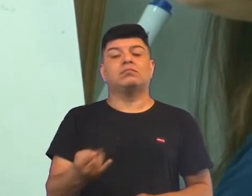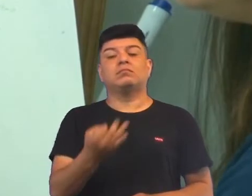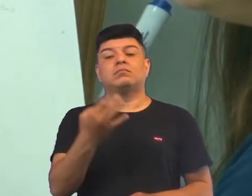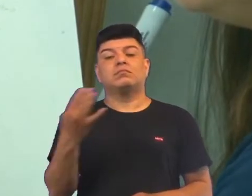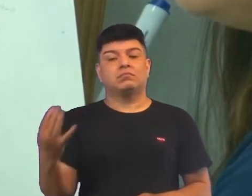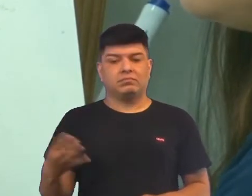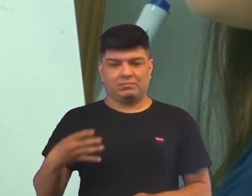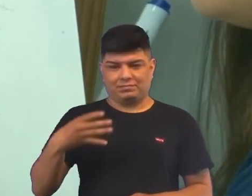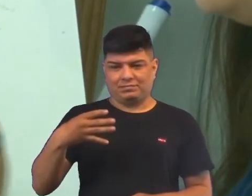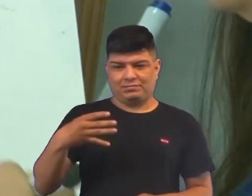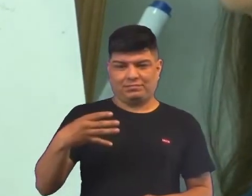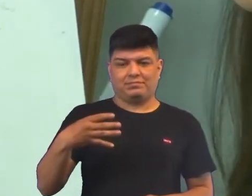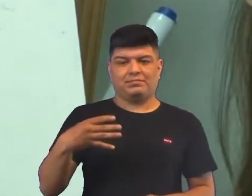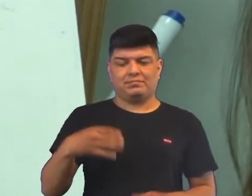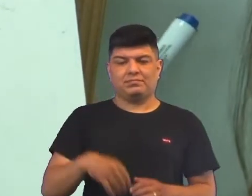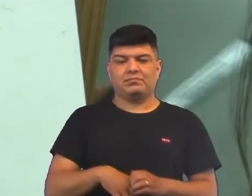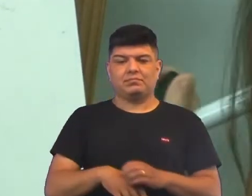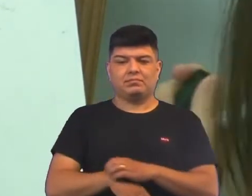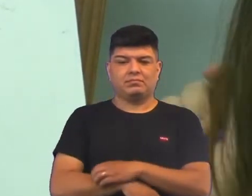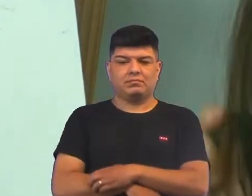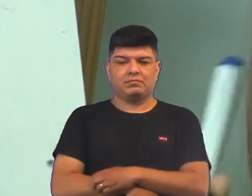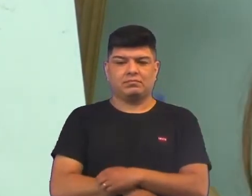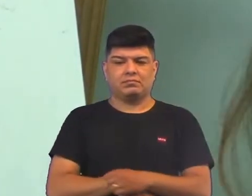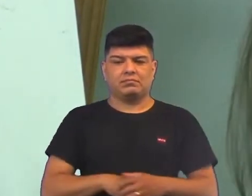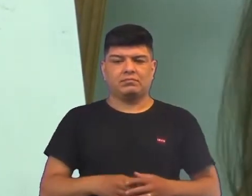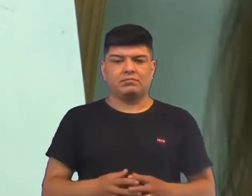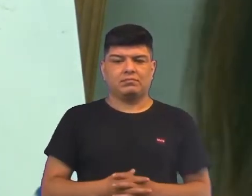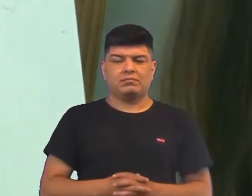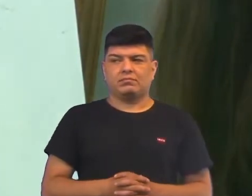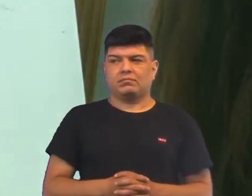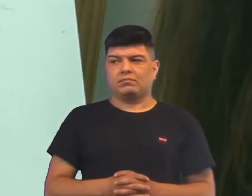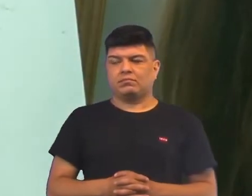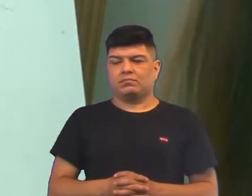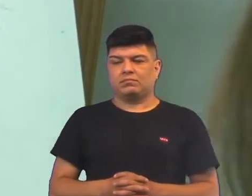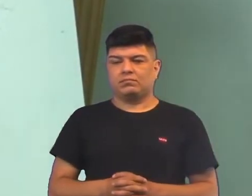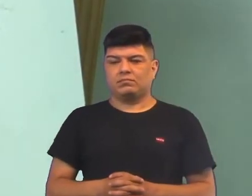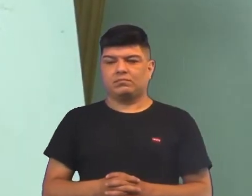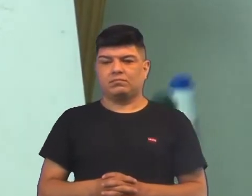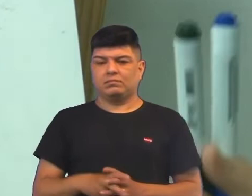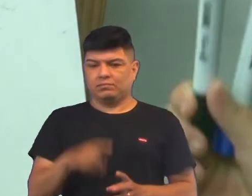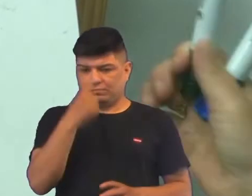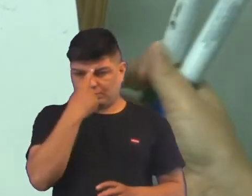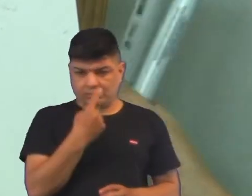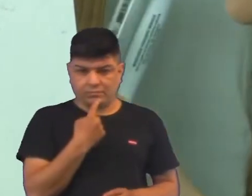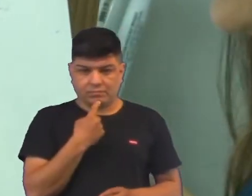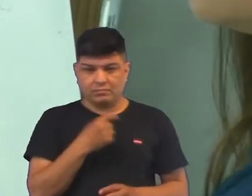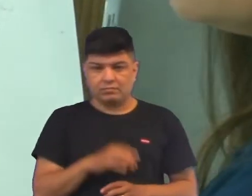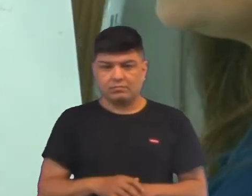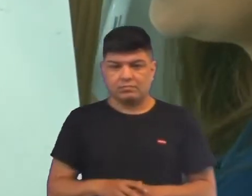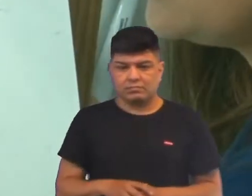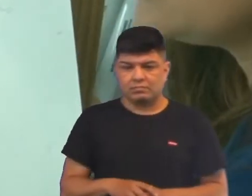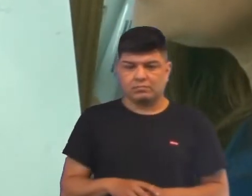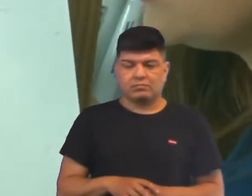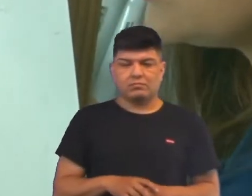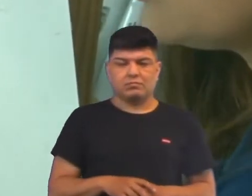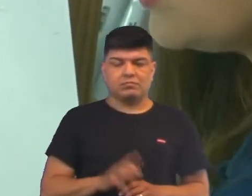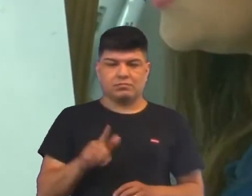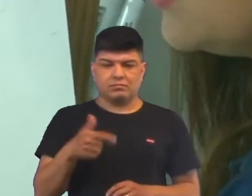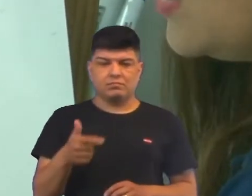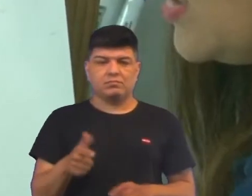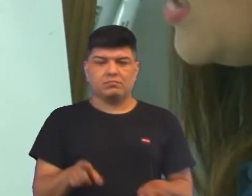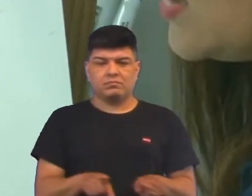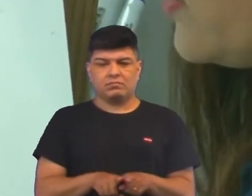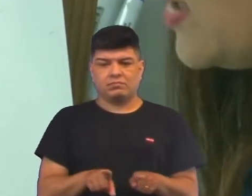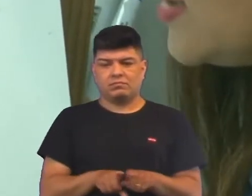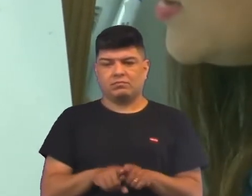quantos lados? 4. Tá? Aí eu vou pegar essa figura aí, o quadrilátero que está nessa